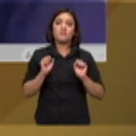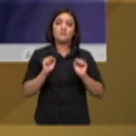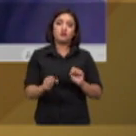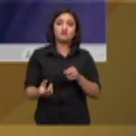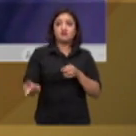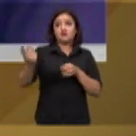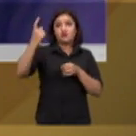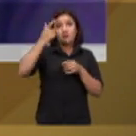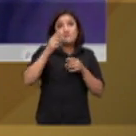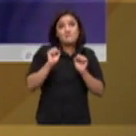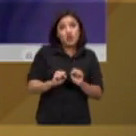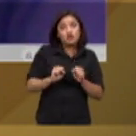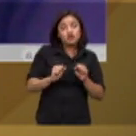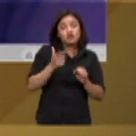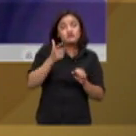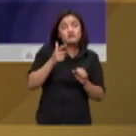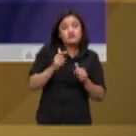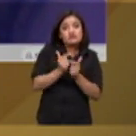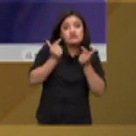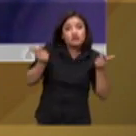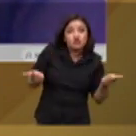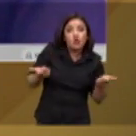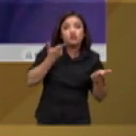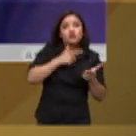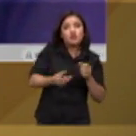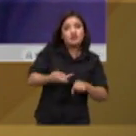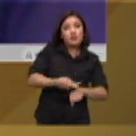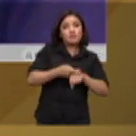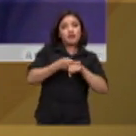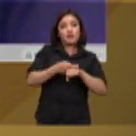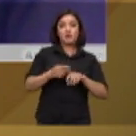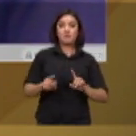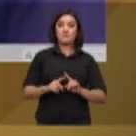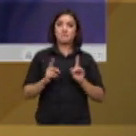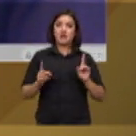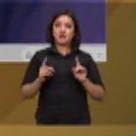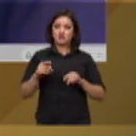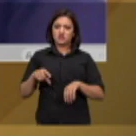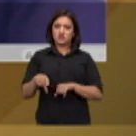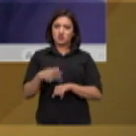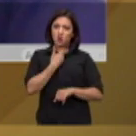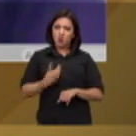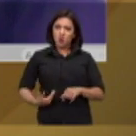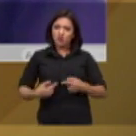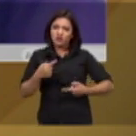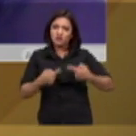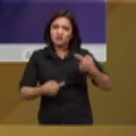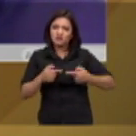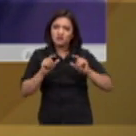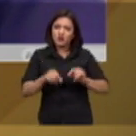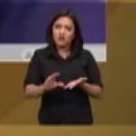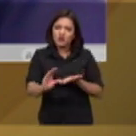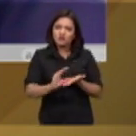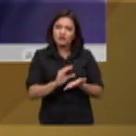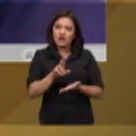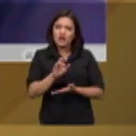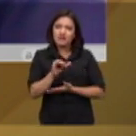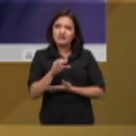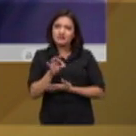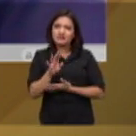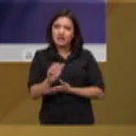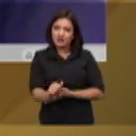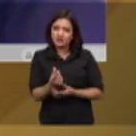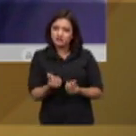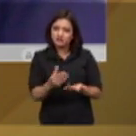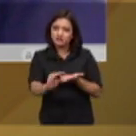de um grande prêmio. Mas este dinheiro se justifica politicamente pelo Estado porque das receitas das loterias há